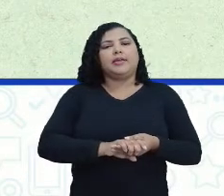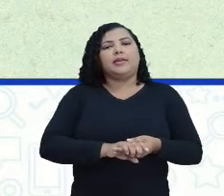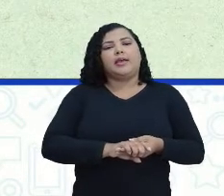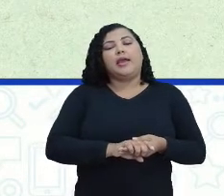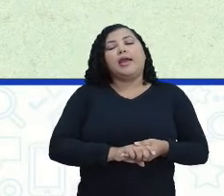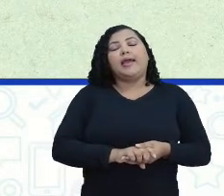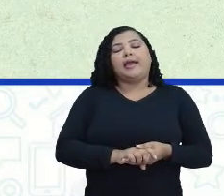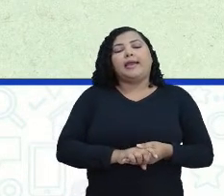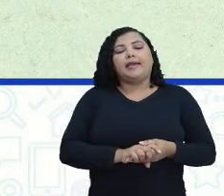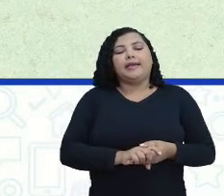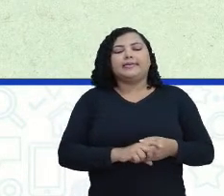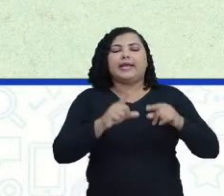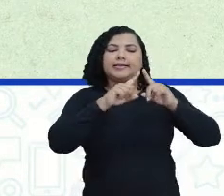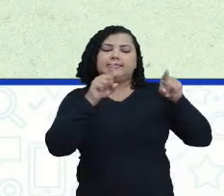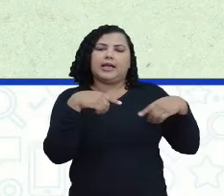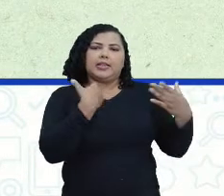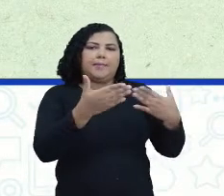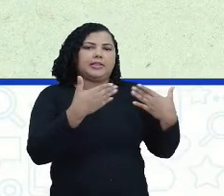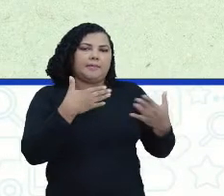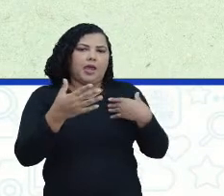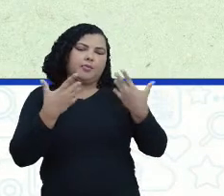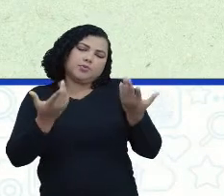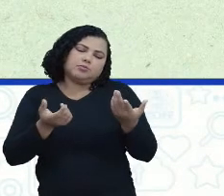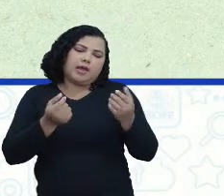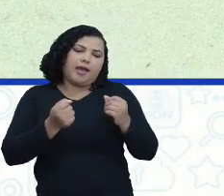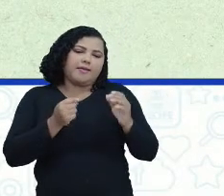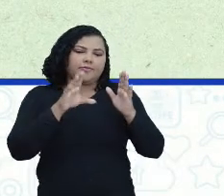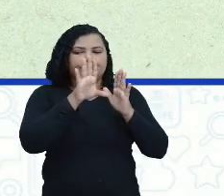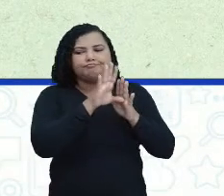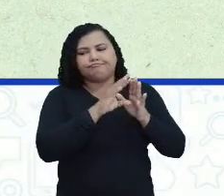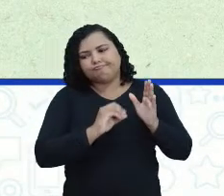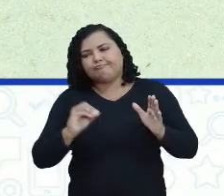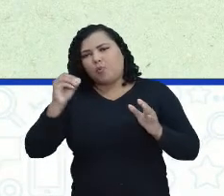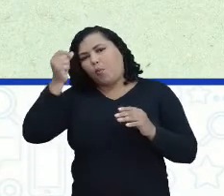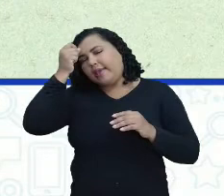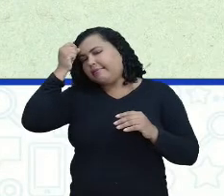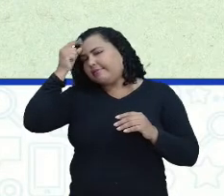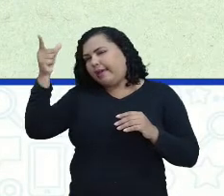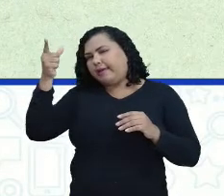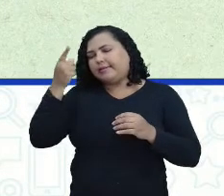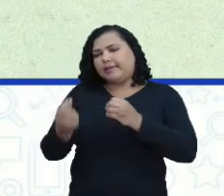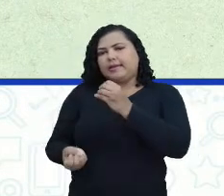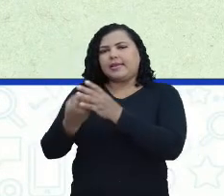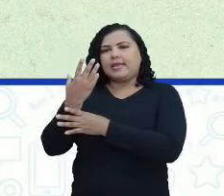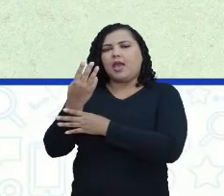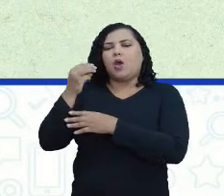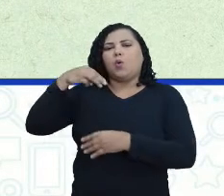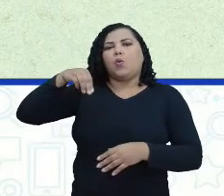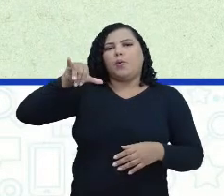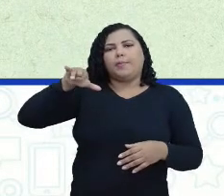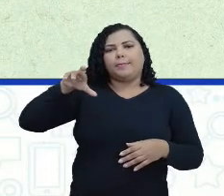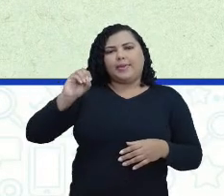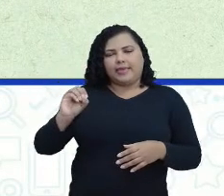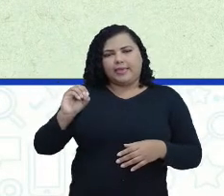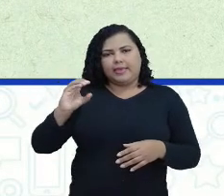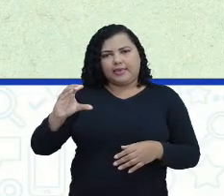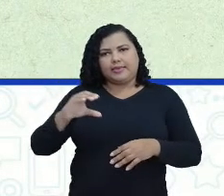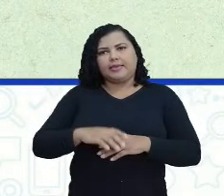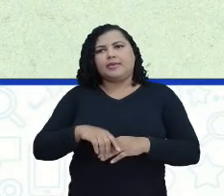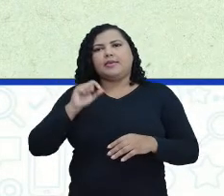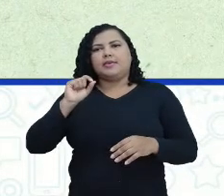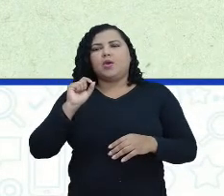de bate-papo, surgiu o Mirk, que aí é um software. Se é um software, você instala, cujo objetivo estava em